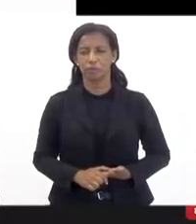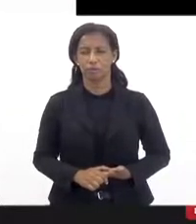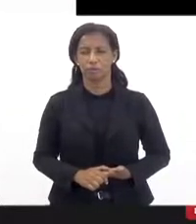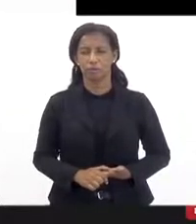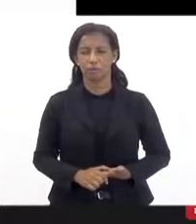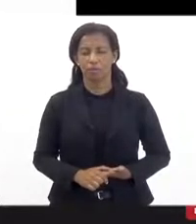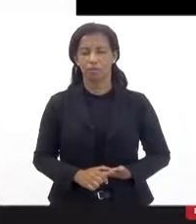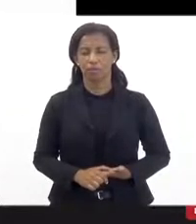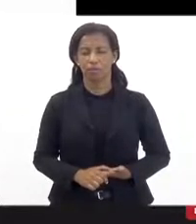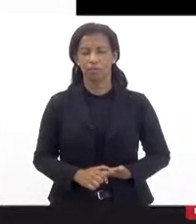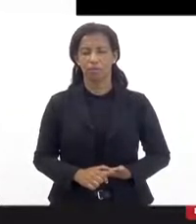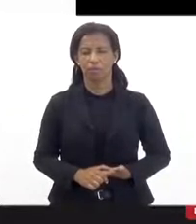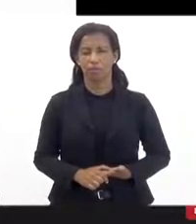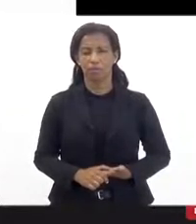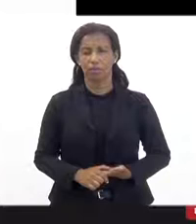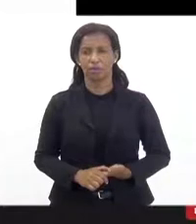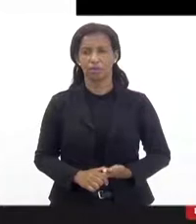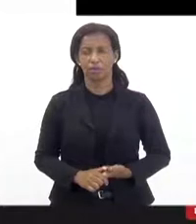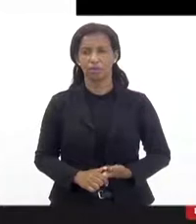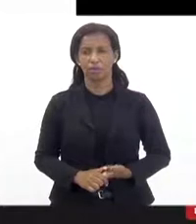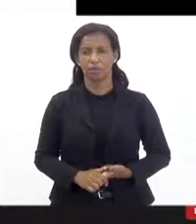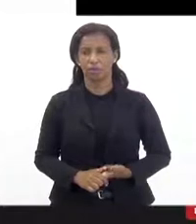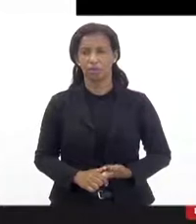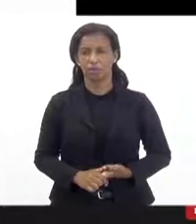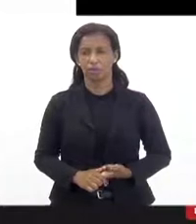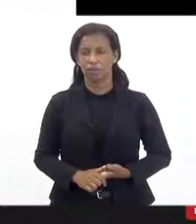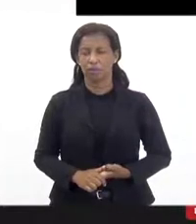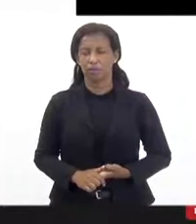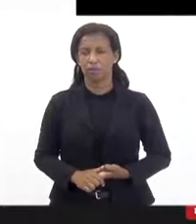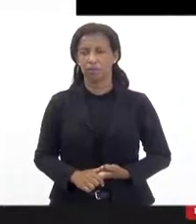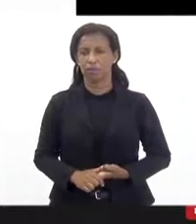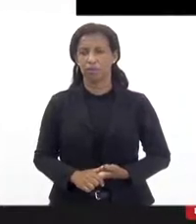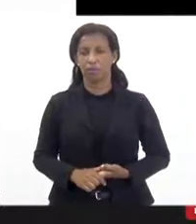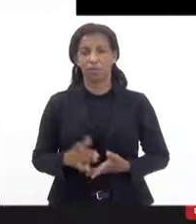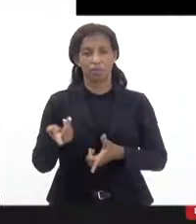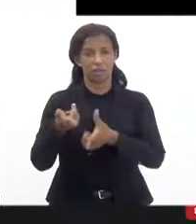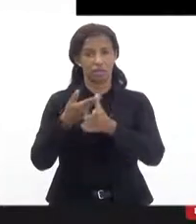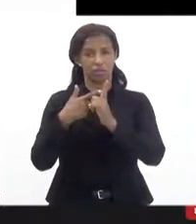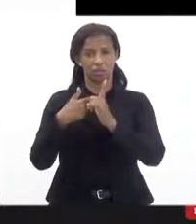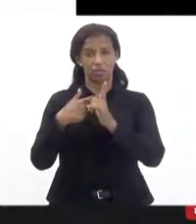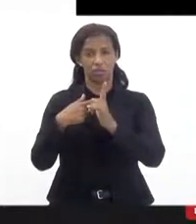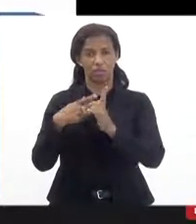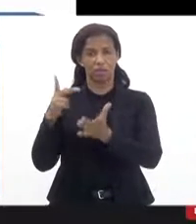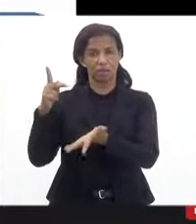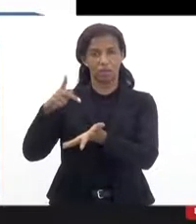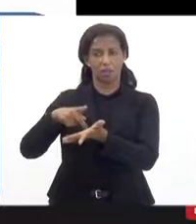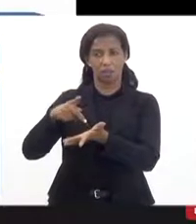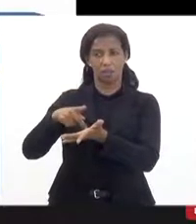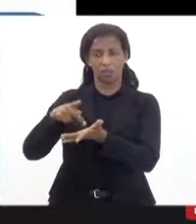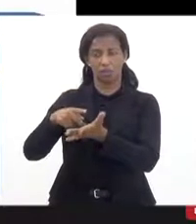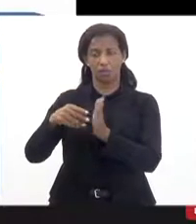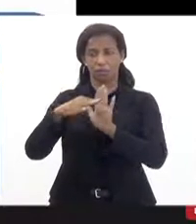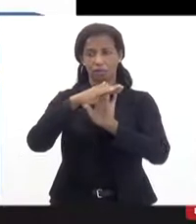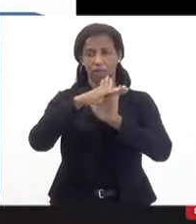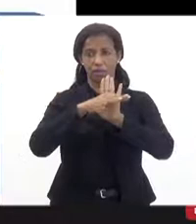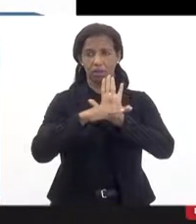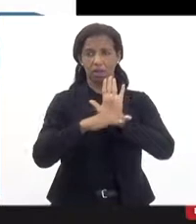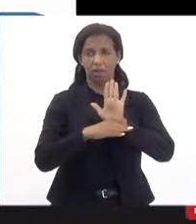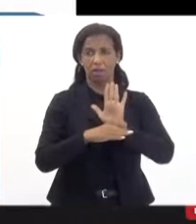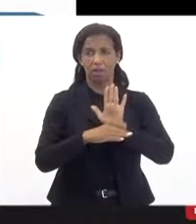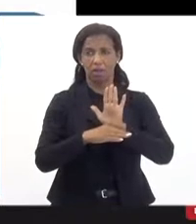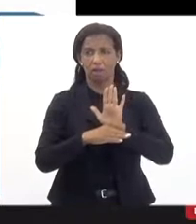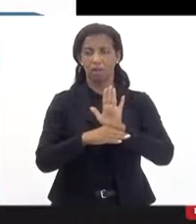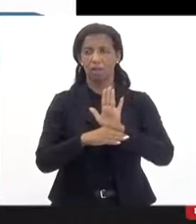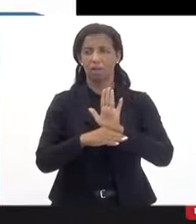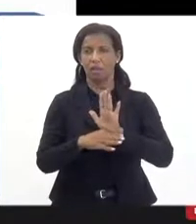indicado no ativo mais dívida ativa, a ordem de